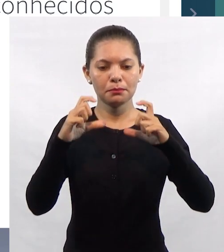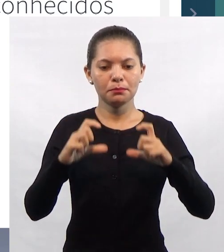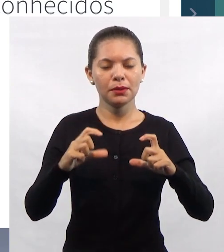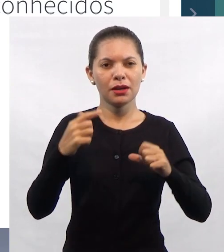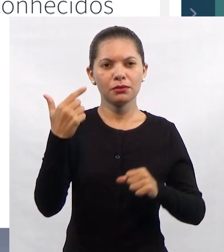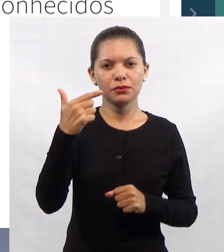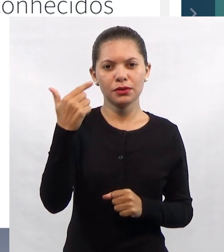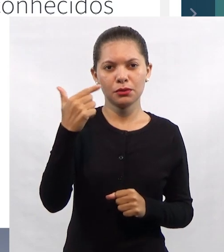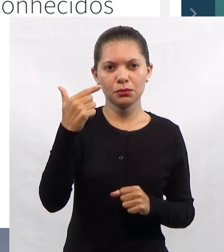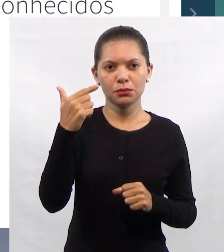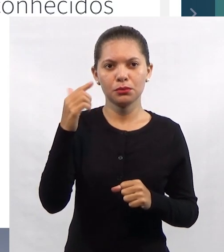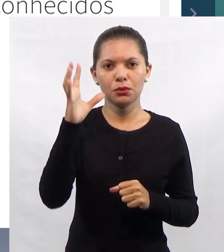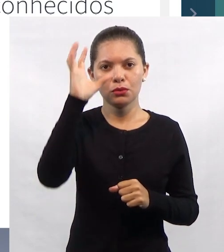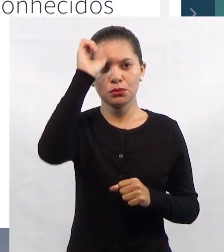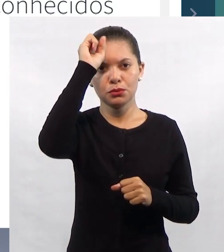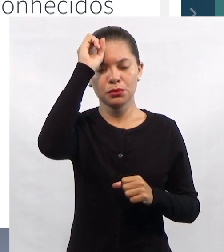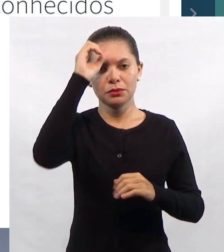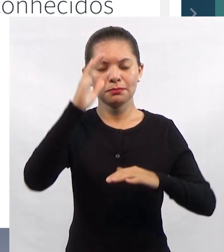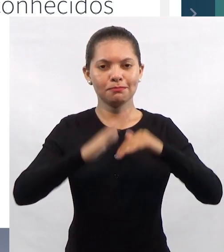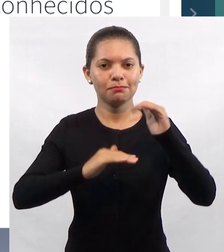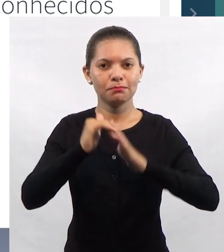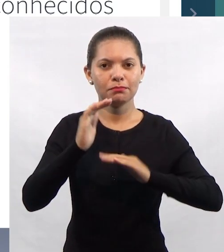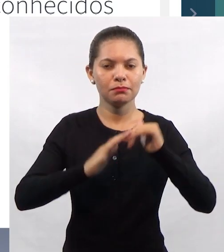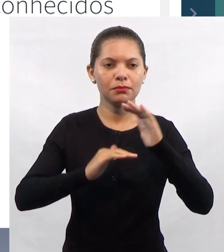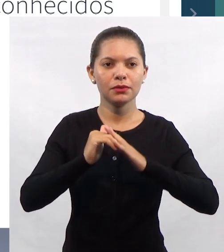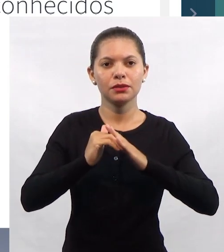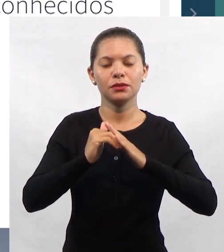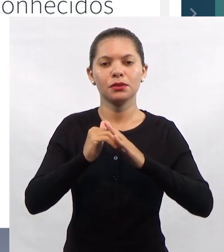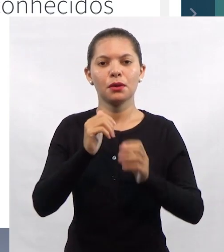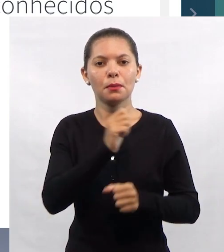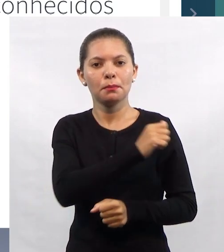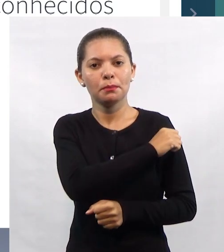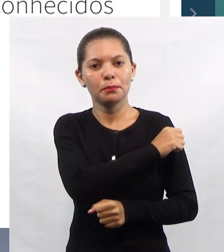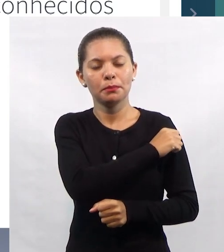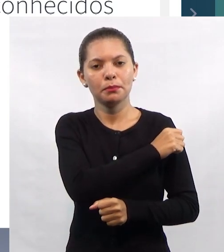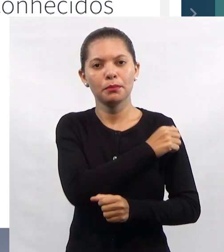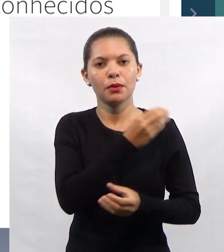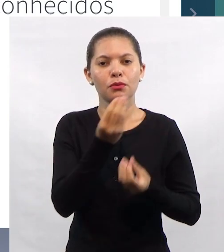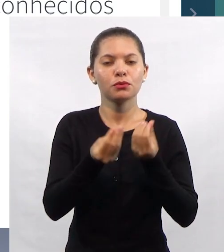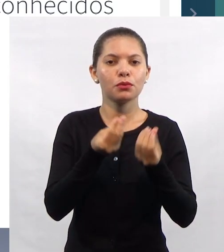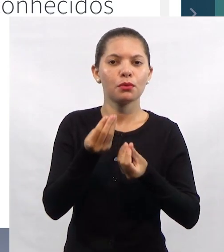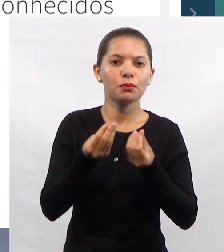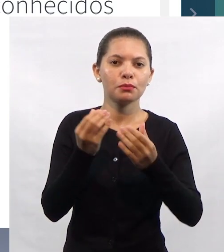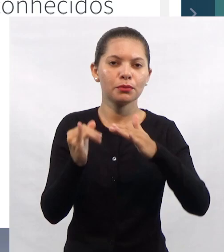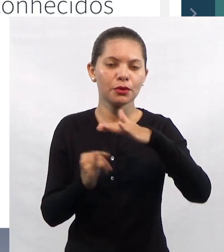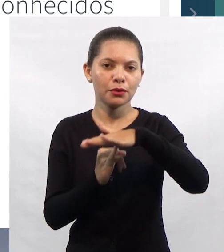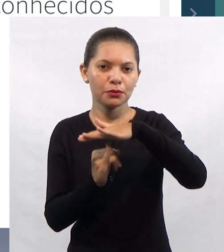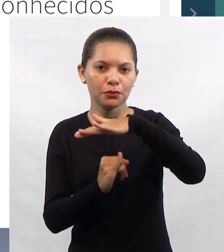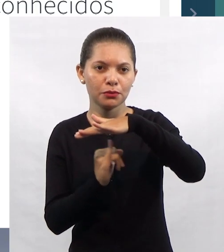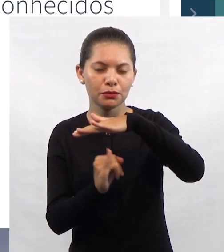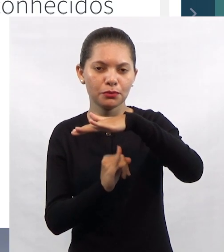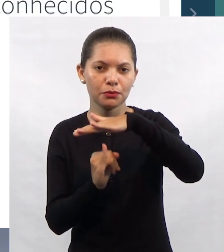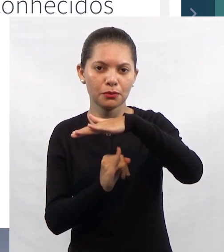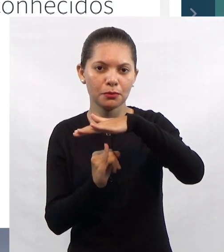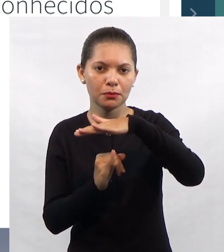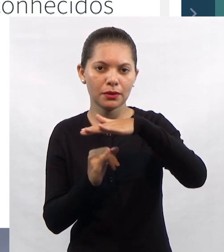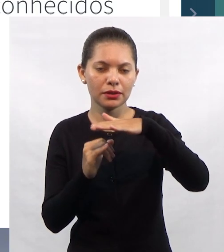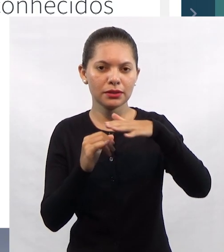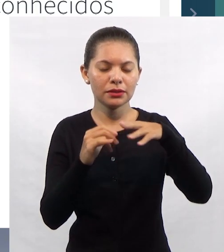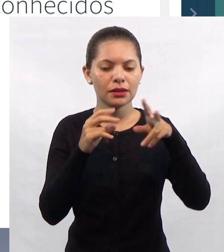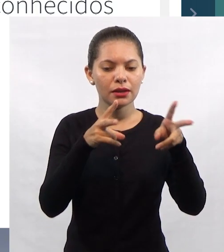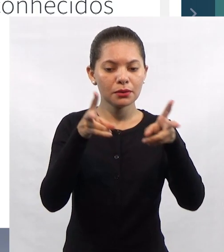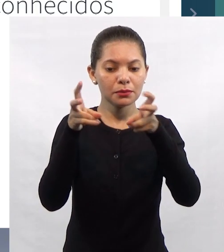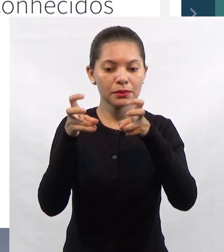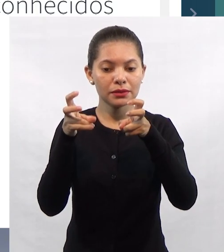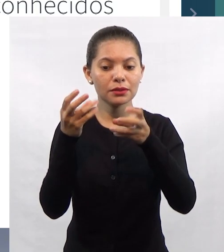Os conhecimentos e habilidades adquiridos pelos educandos por meios informais serão aferidos e reconhecidos